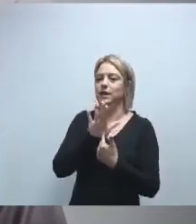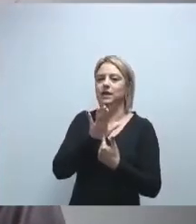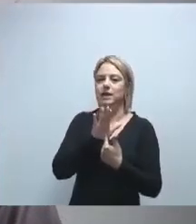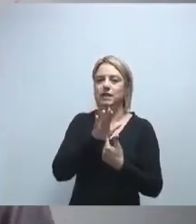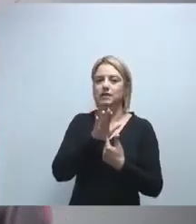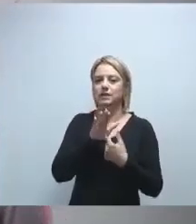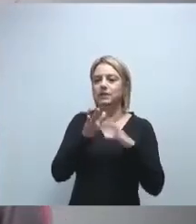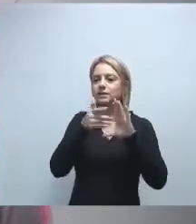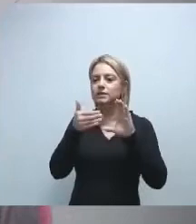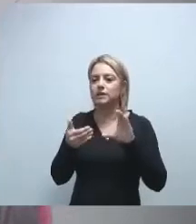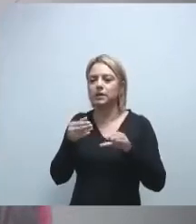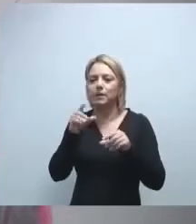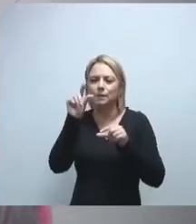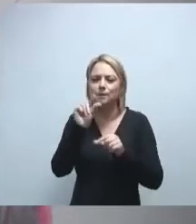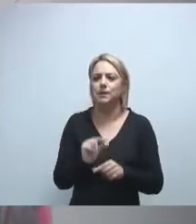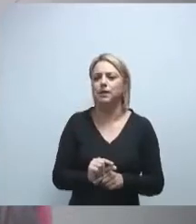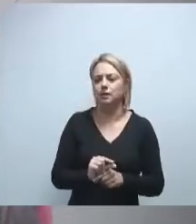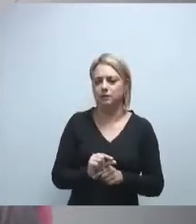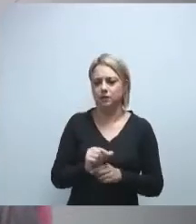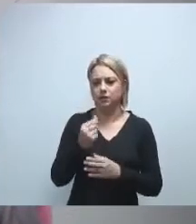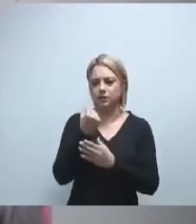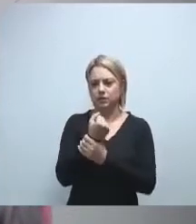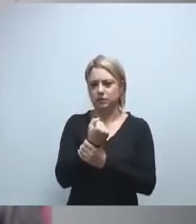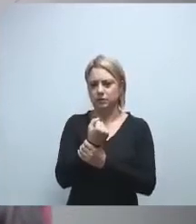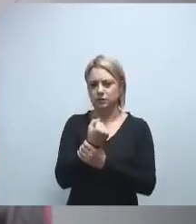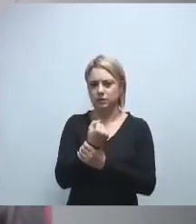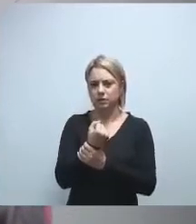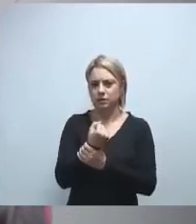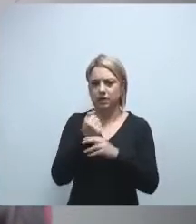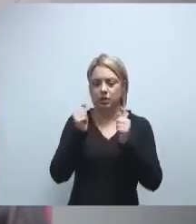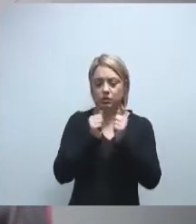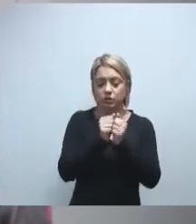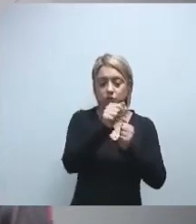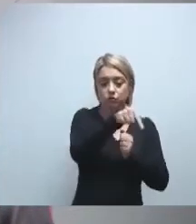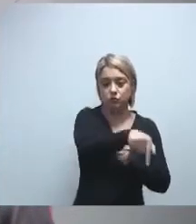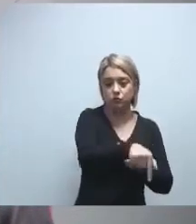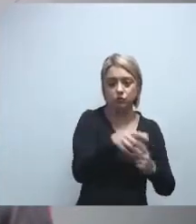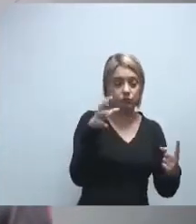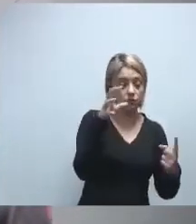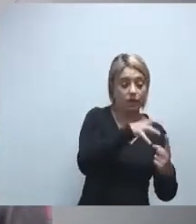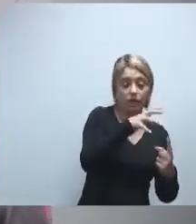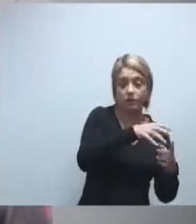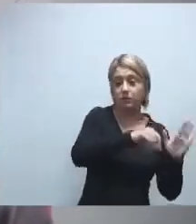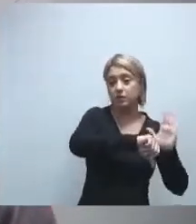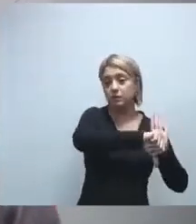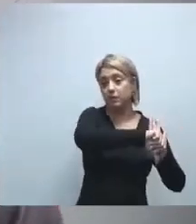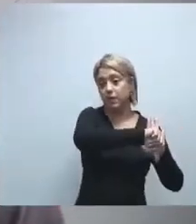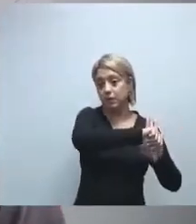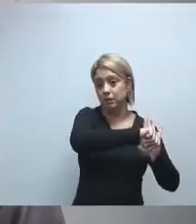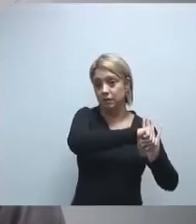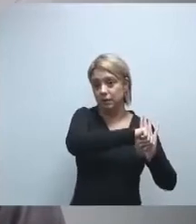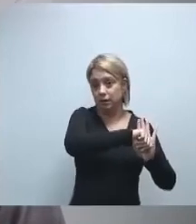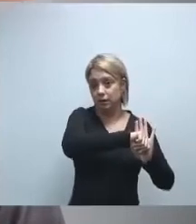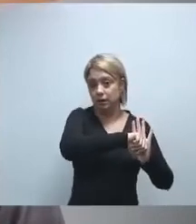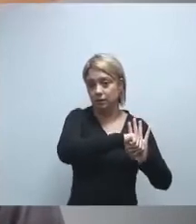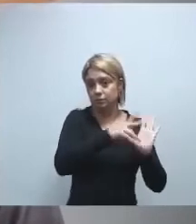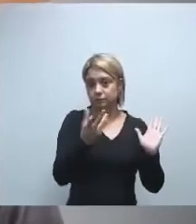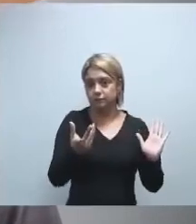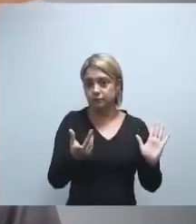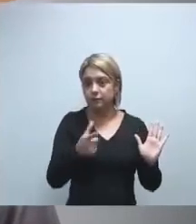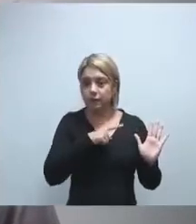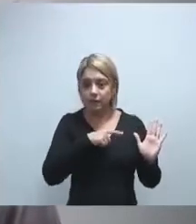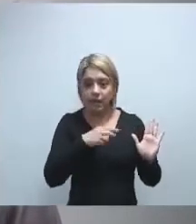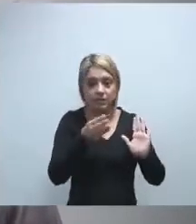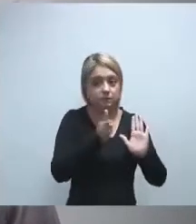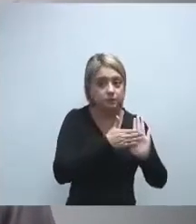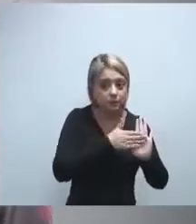requisitos mínimos então ao lado da repressão penal das prevê providências que